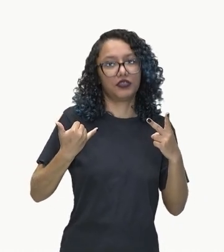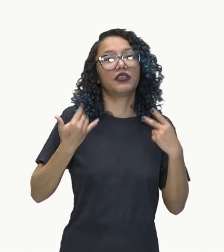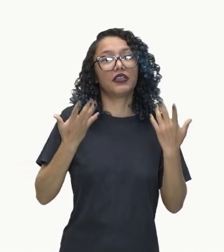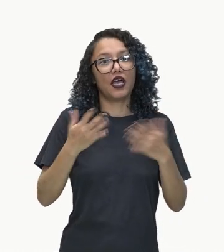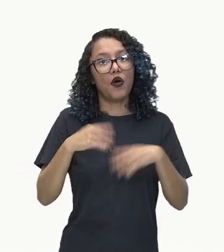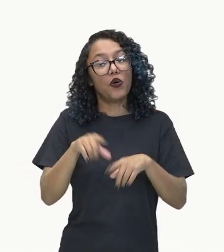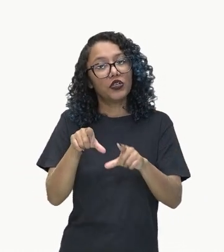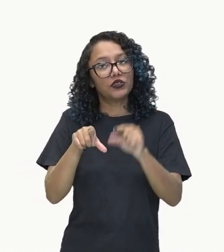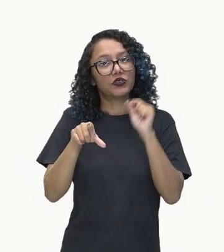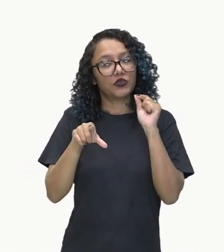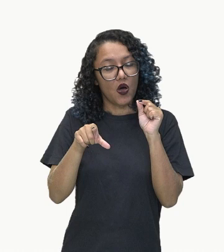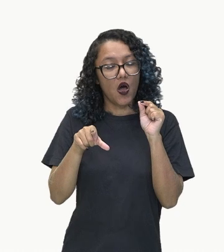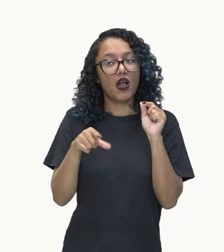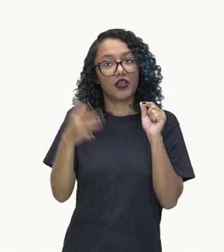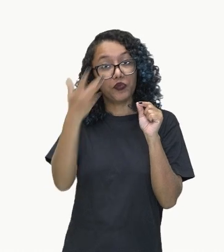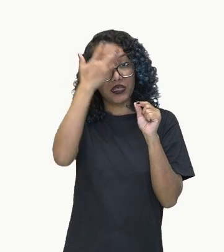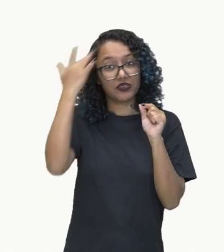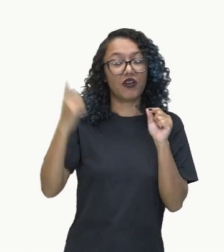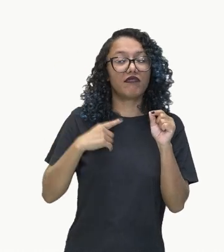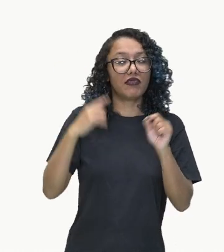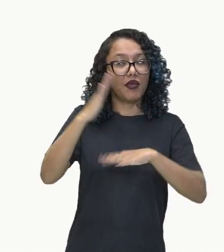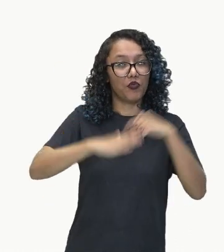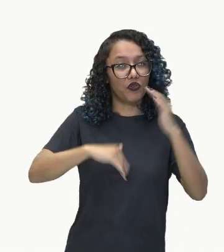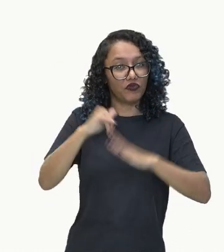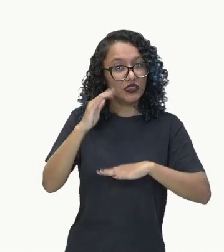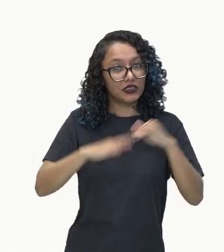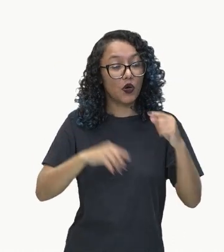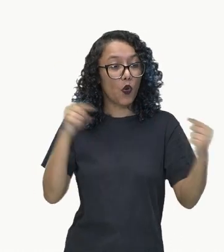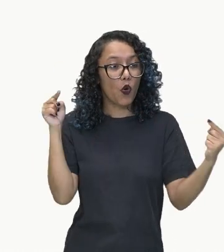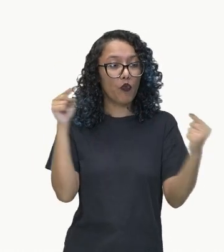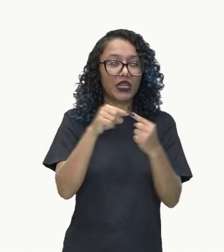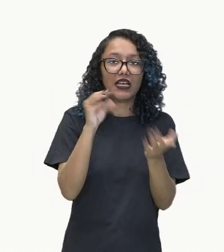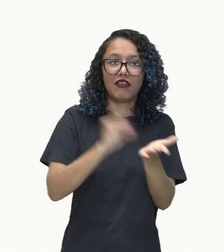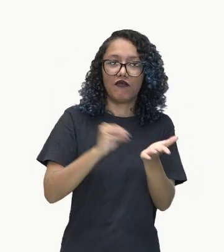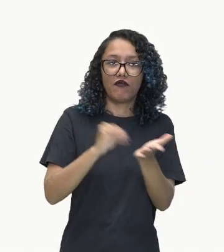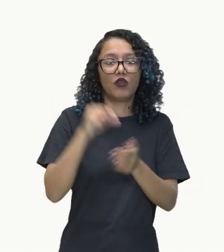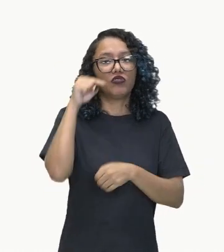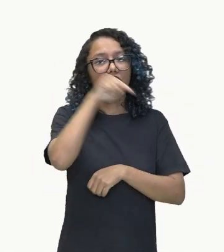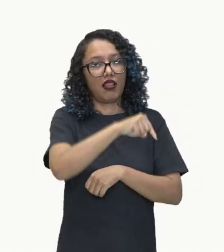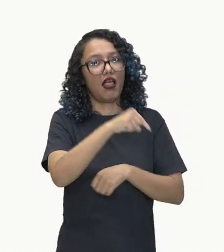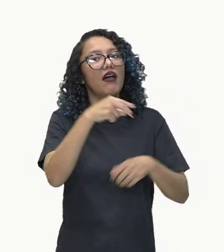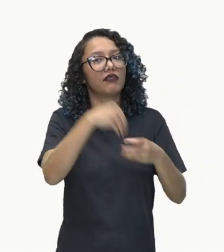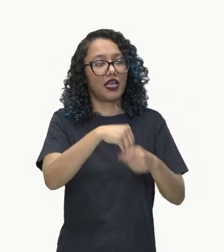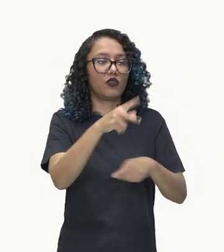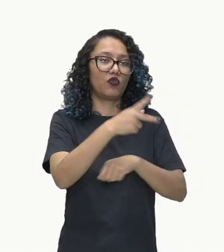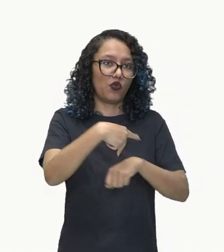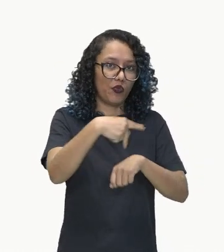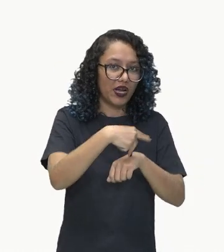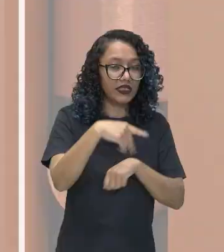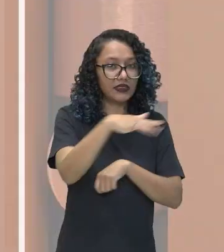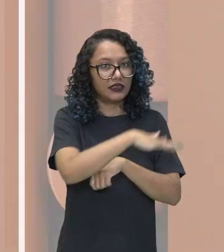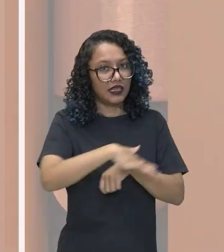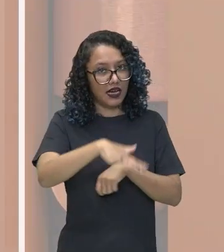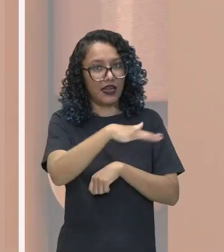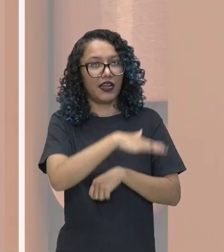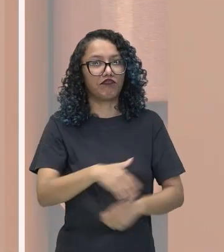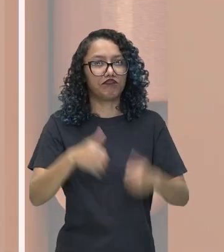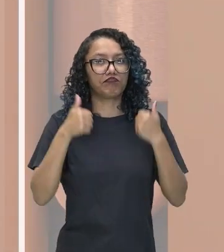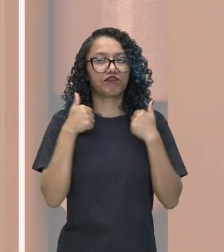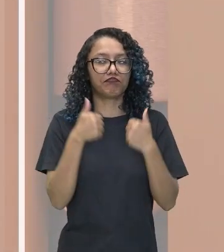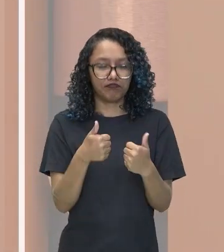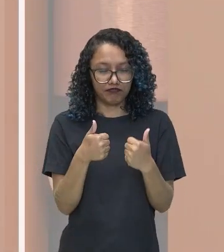que têm essa qualificação e que justamente falta mão de obra naquele setor, ok? Então,